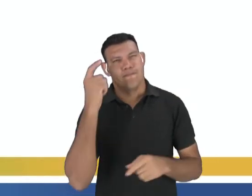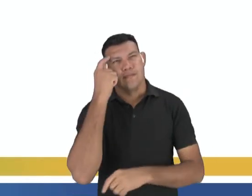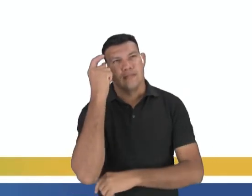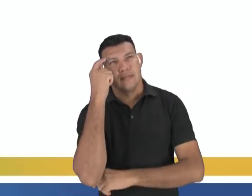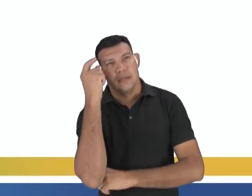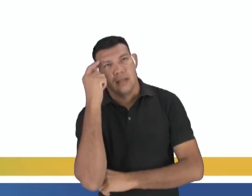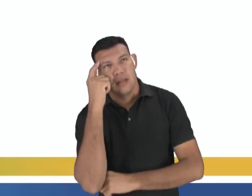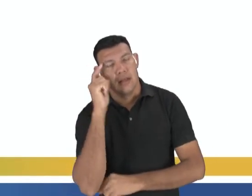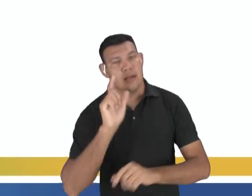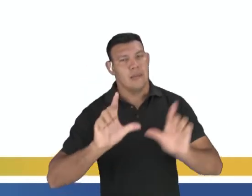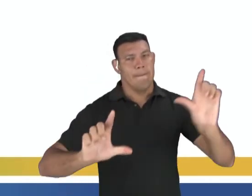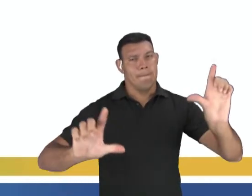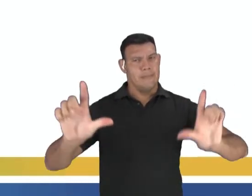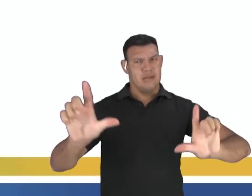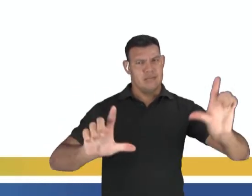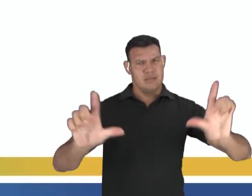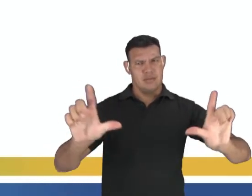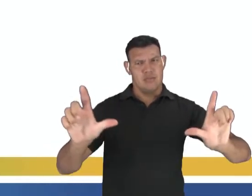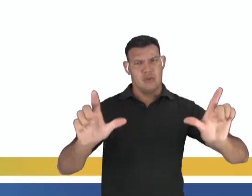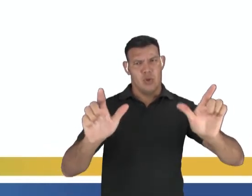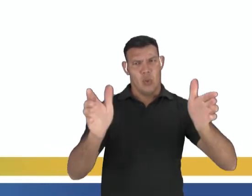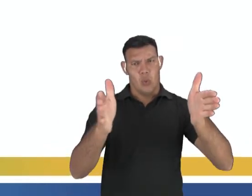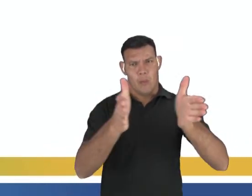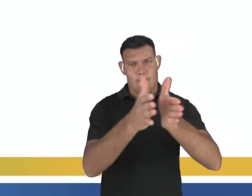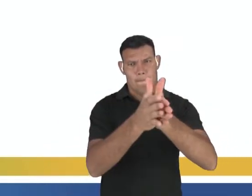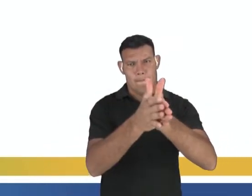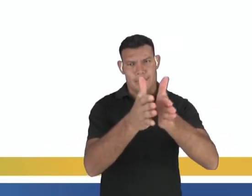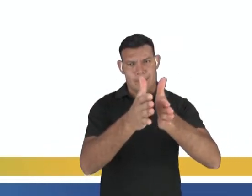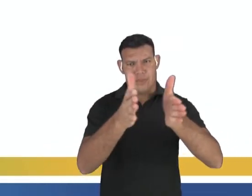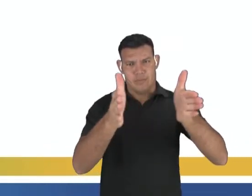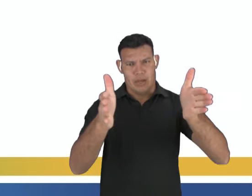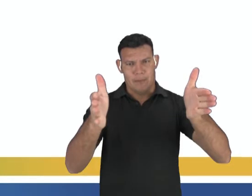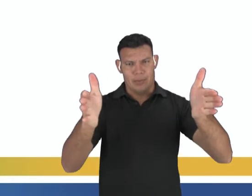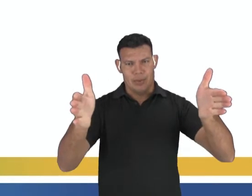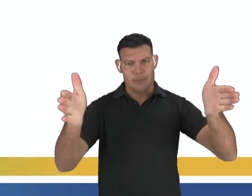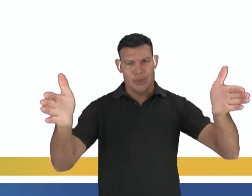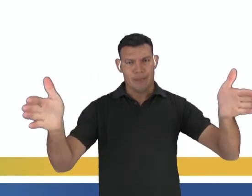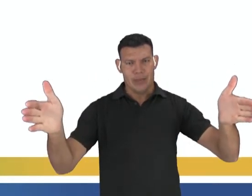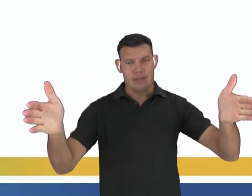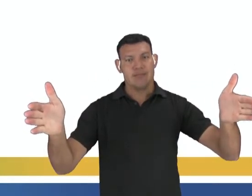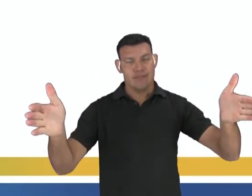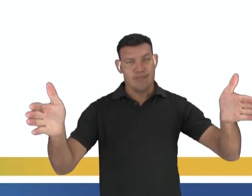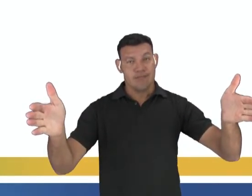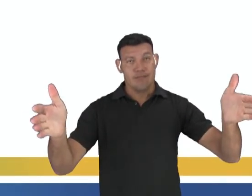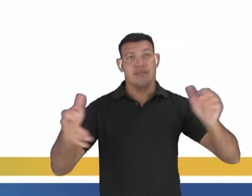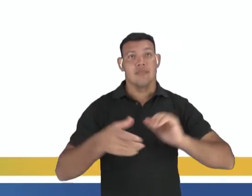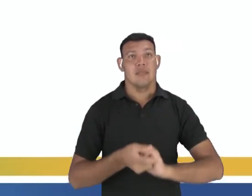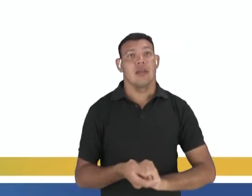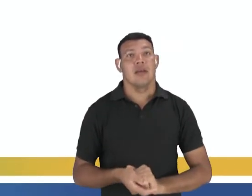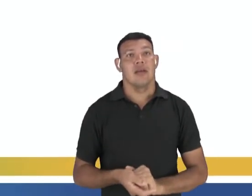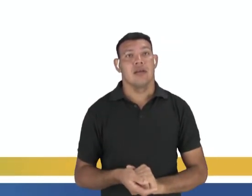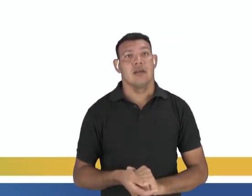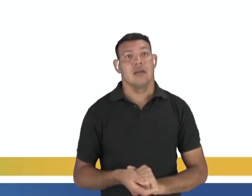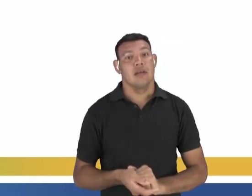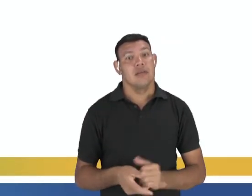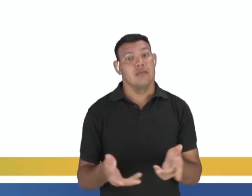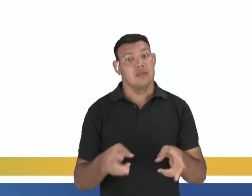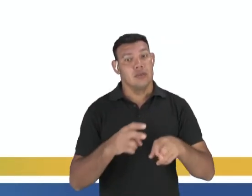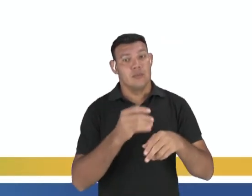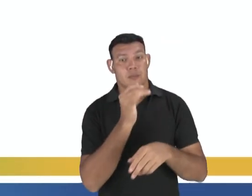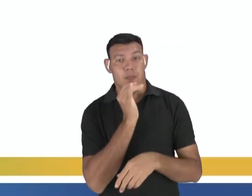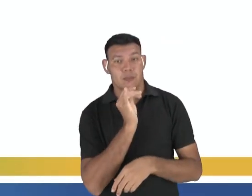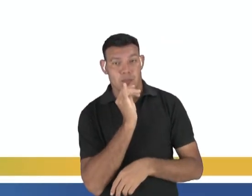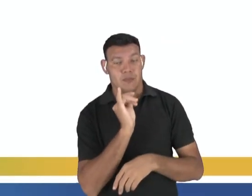polegadas da TV a referência que se faz é a medida da Diagonal da tela assim por exemplo uma